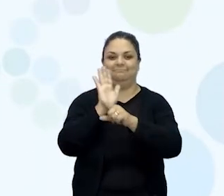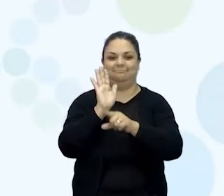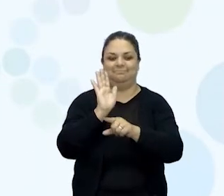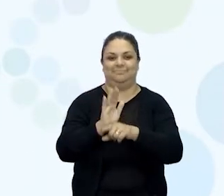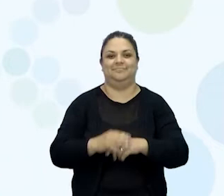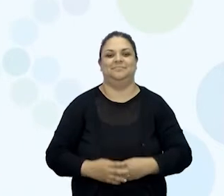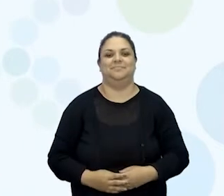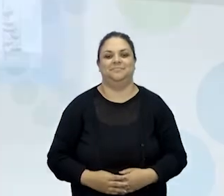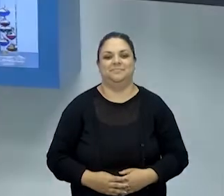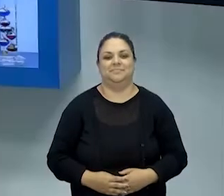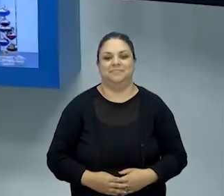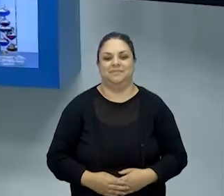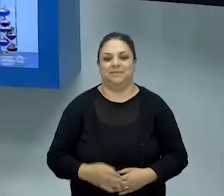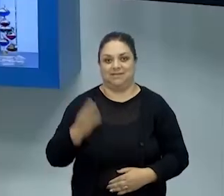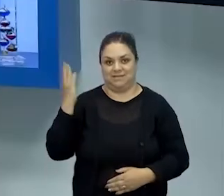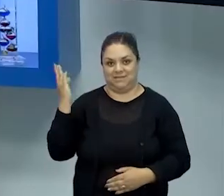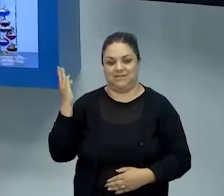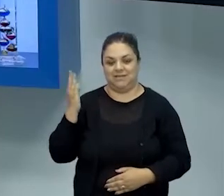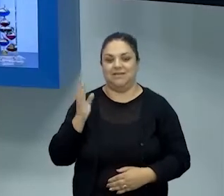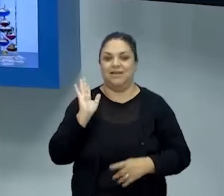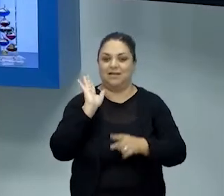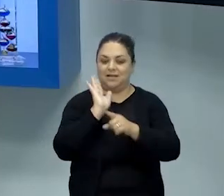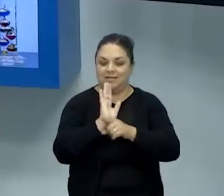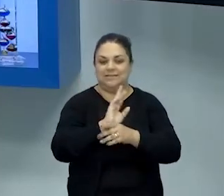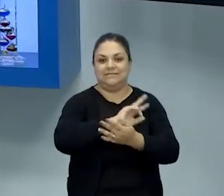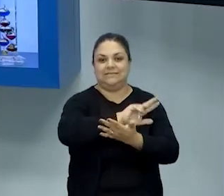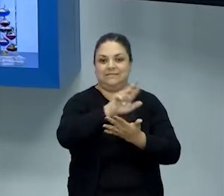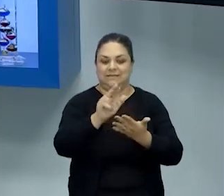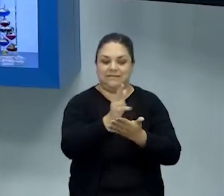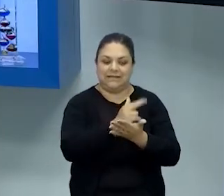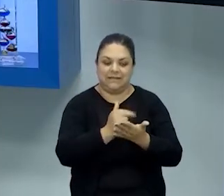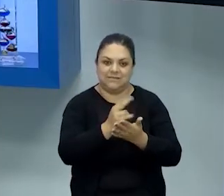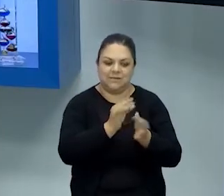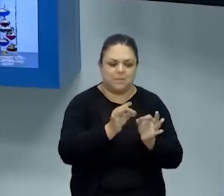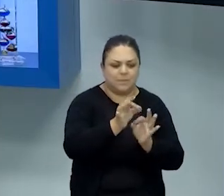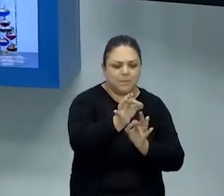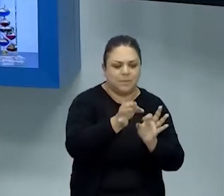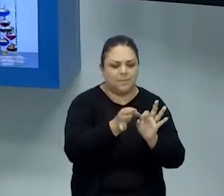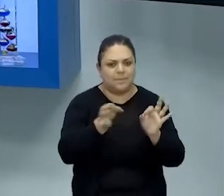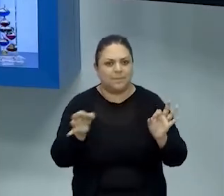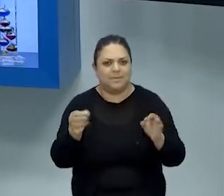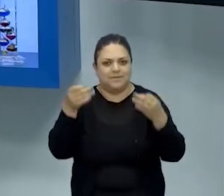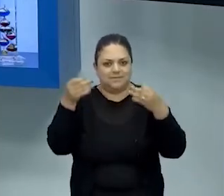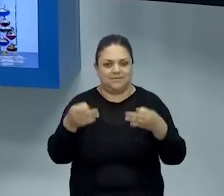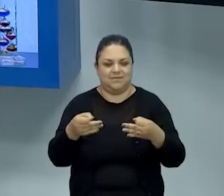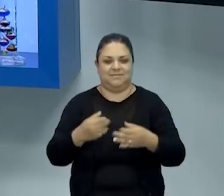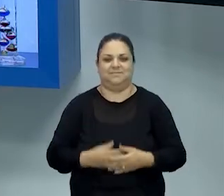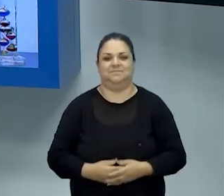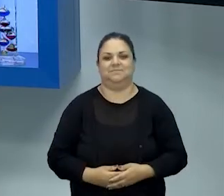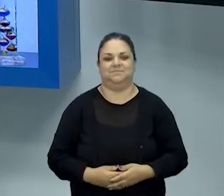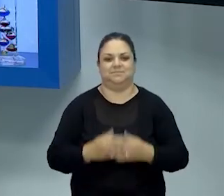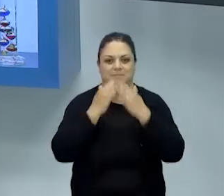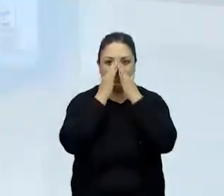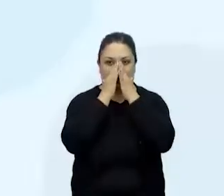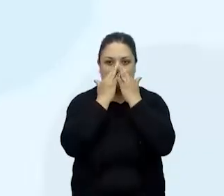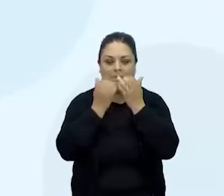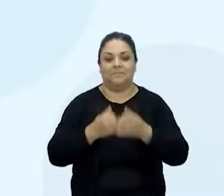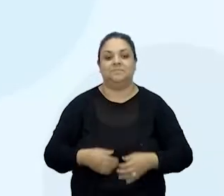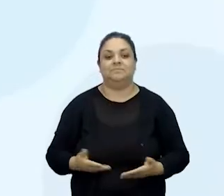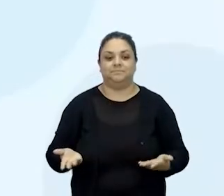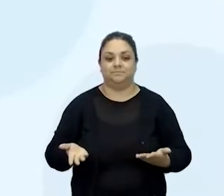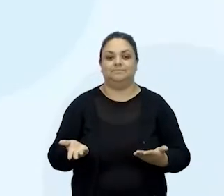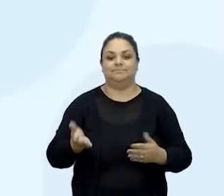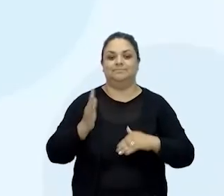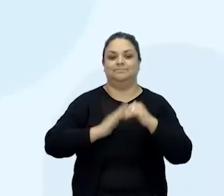para estar fazendo os nossos desenhos, os nossos projetos, tá ok? Então, com isso, a habilidade que vamos